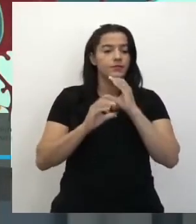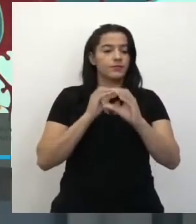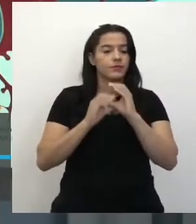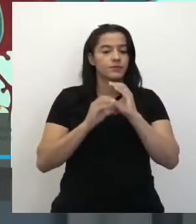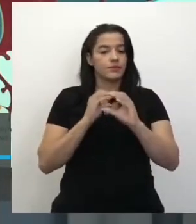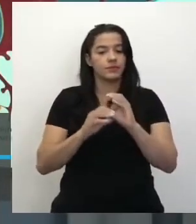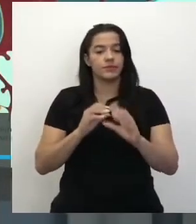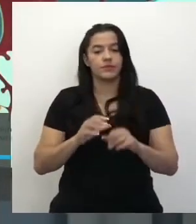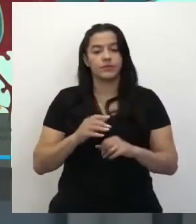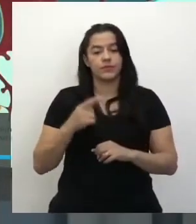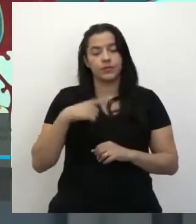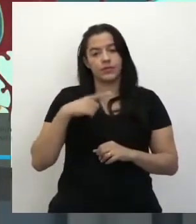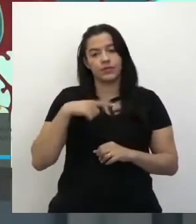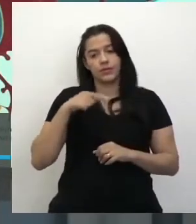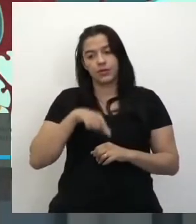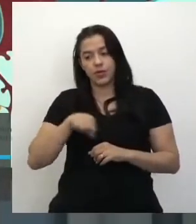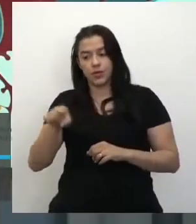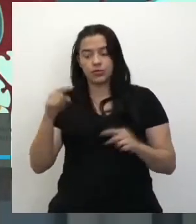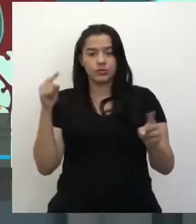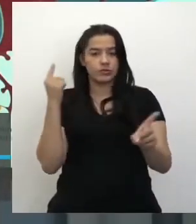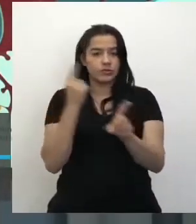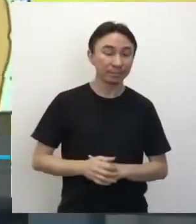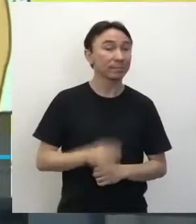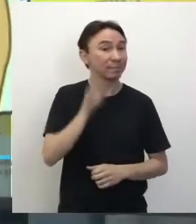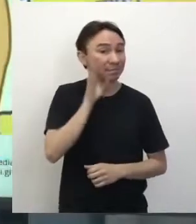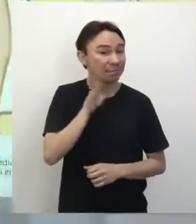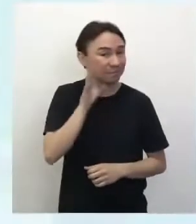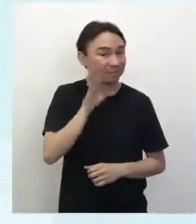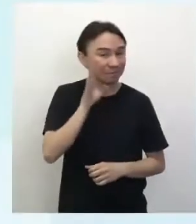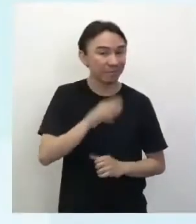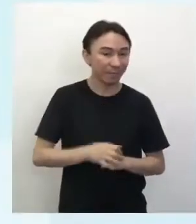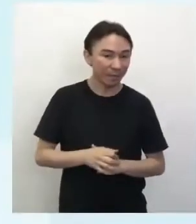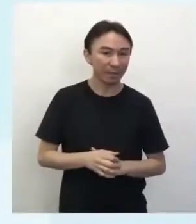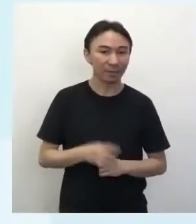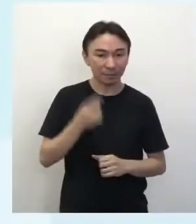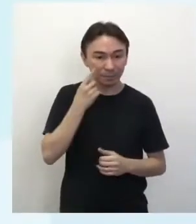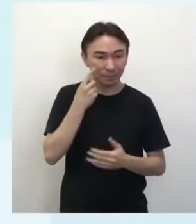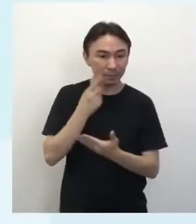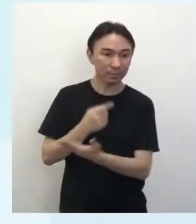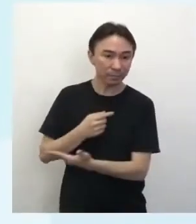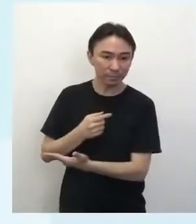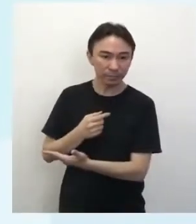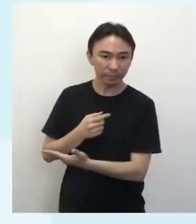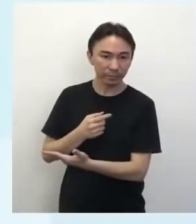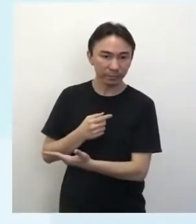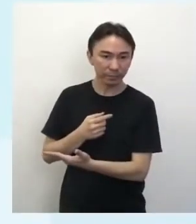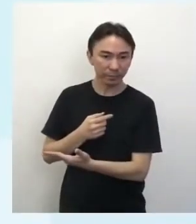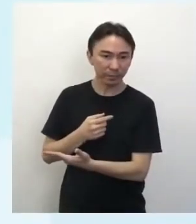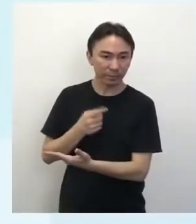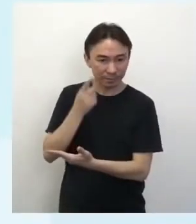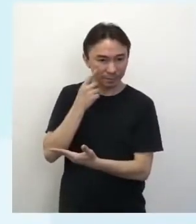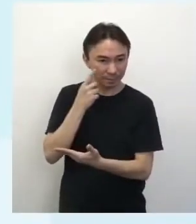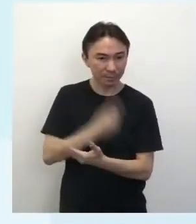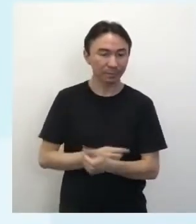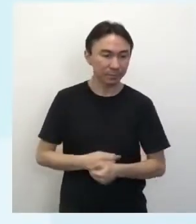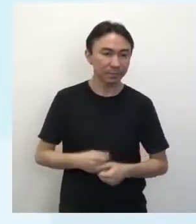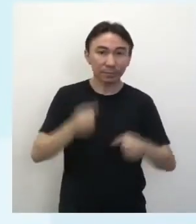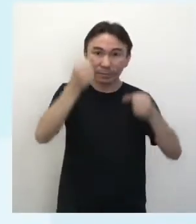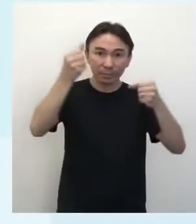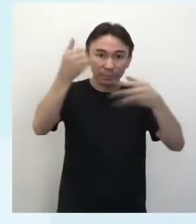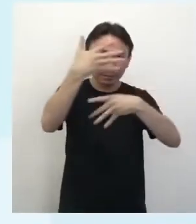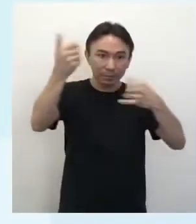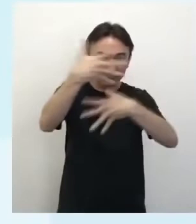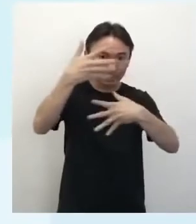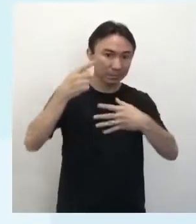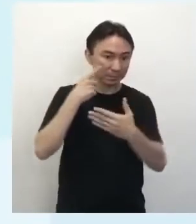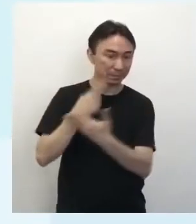Será que uma vai lá e encontra a outra e acabou? Então, ó, pode colocar aí na tela, isso. Então, você vai ter um neurônio